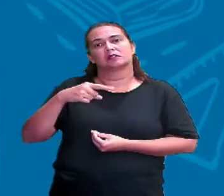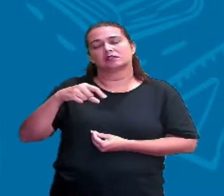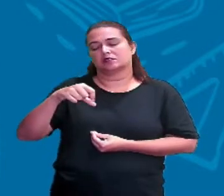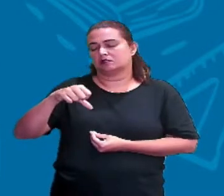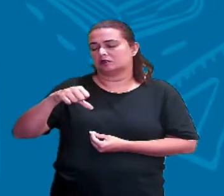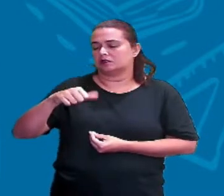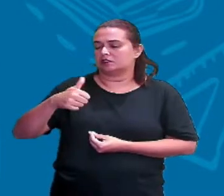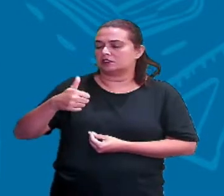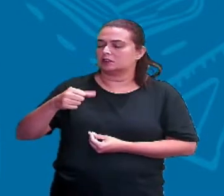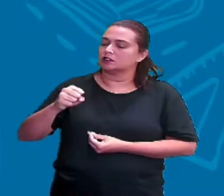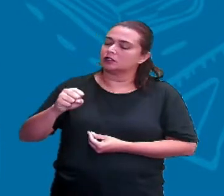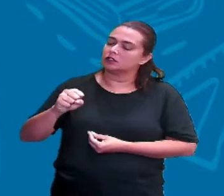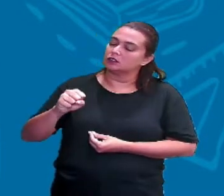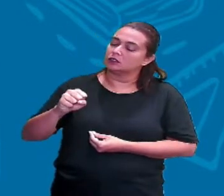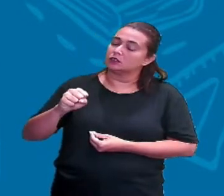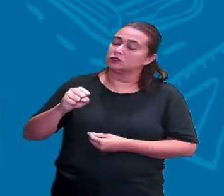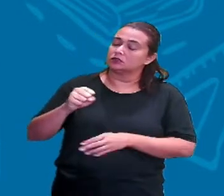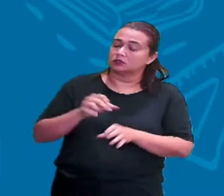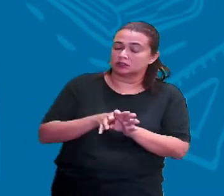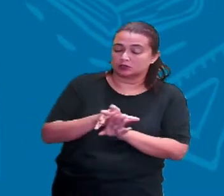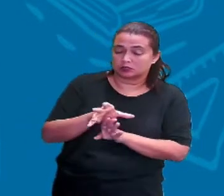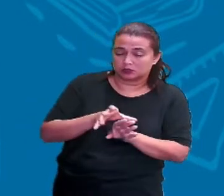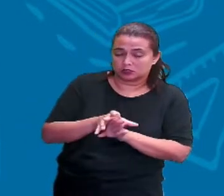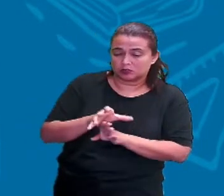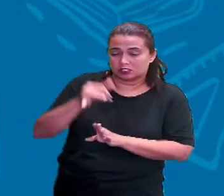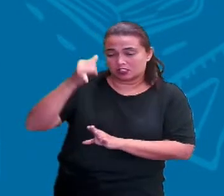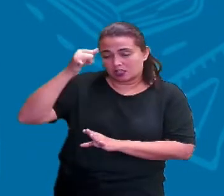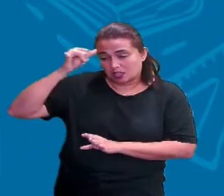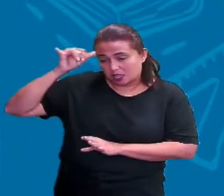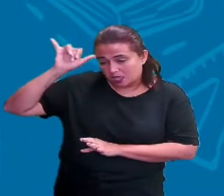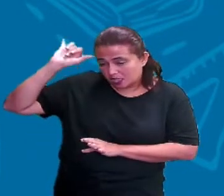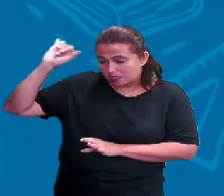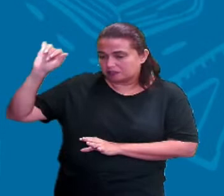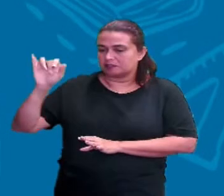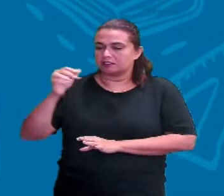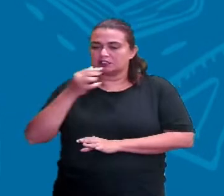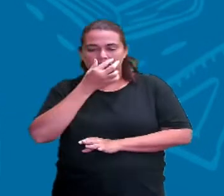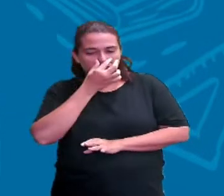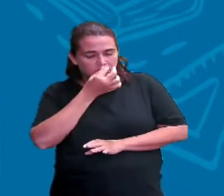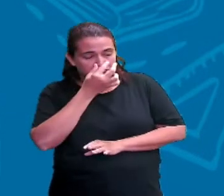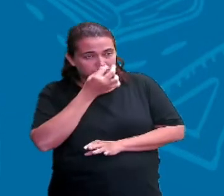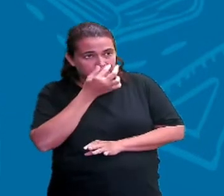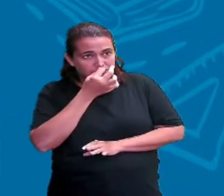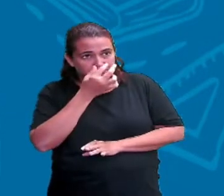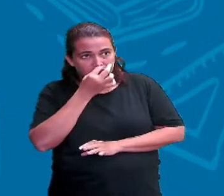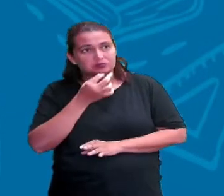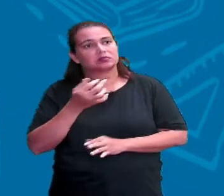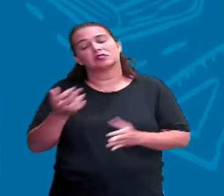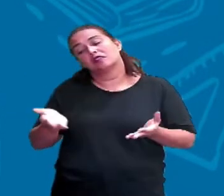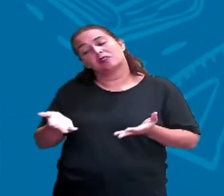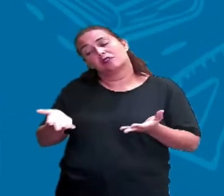de combate à propagação do vírus da gripe espanhola, né? Que eram praticamente os mesmos que foram utilizados agora,